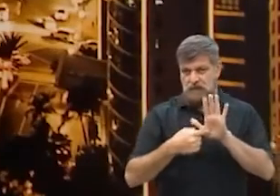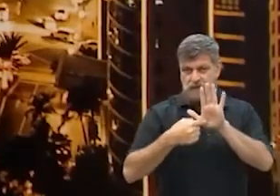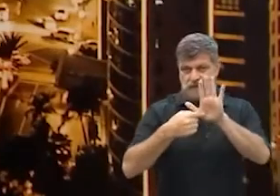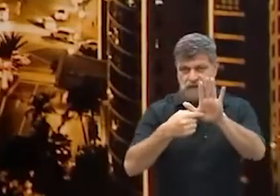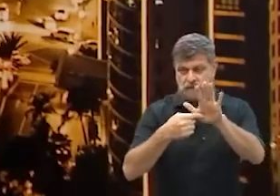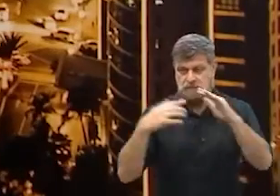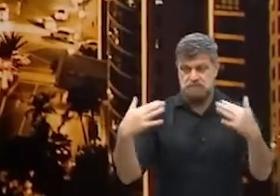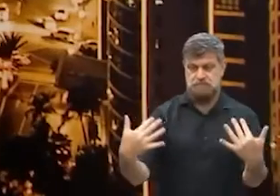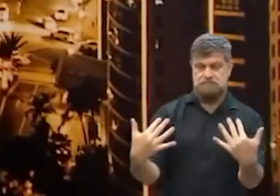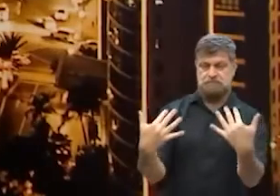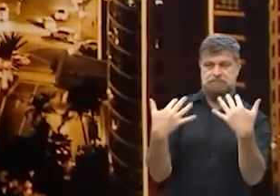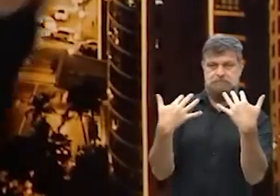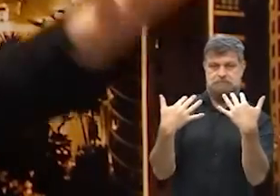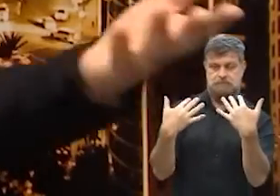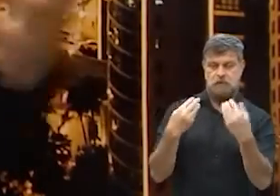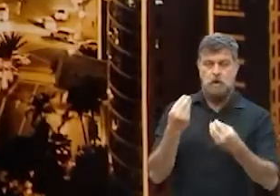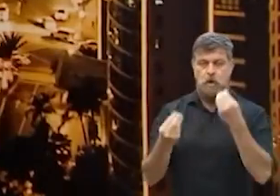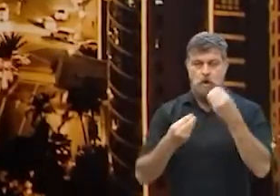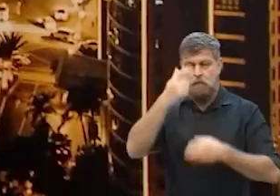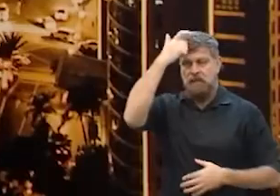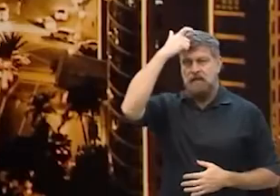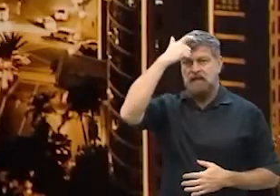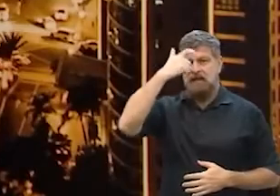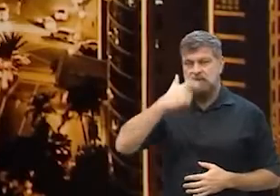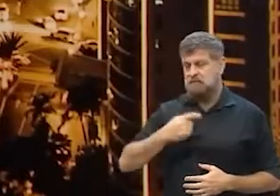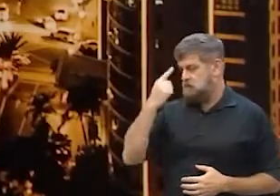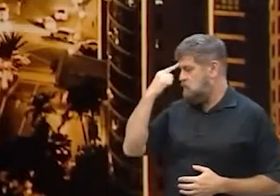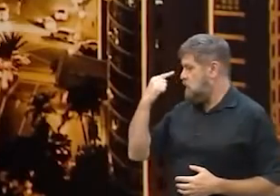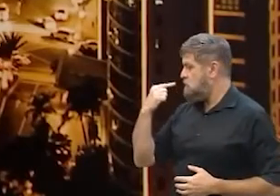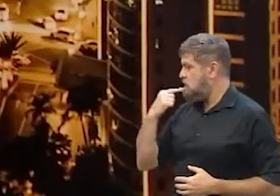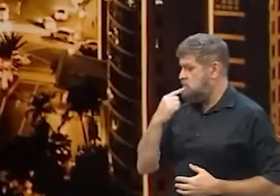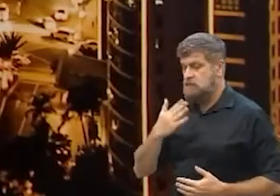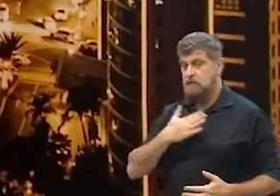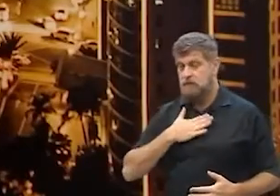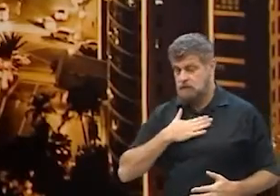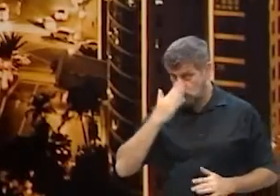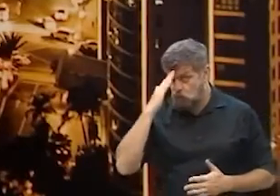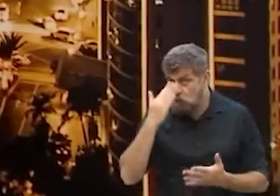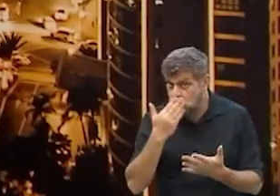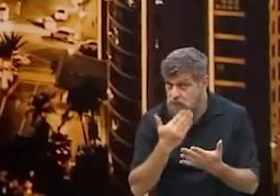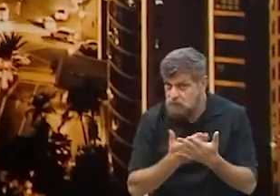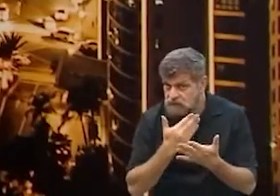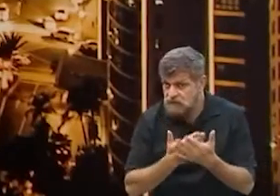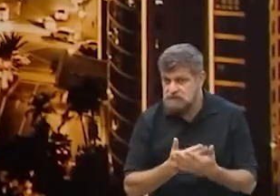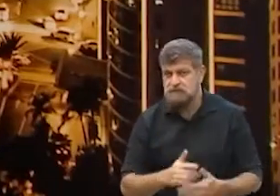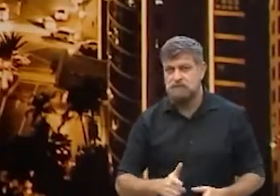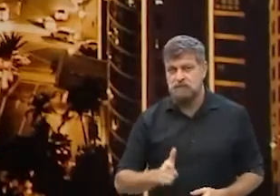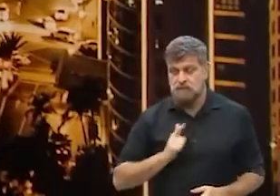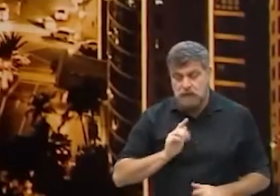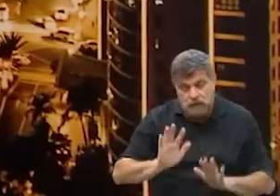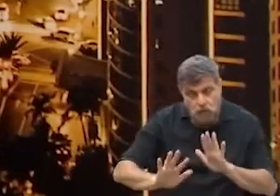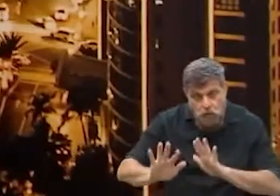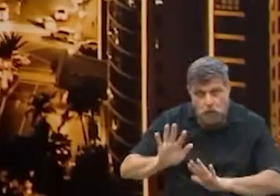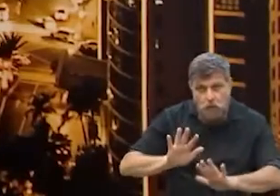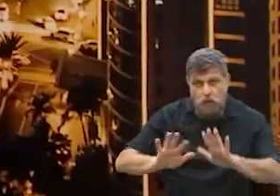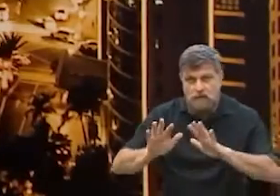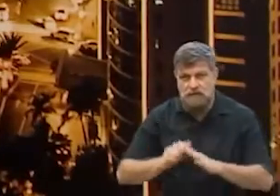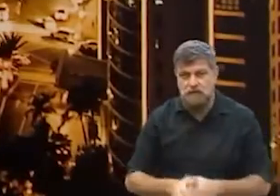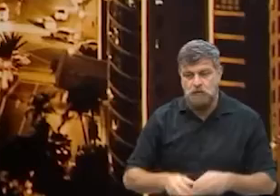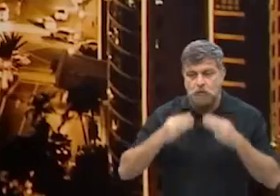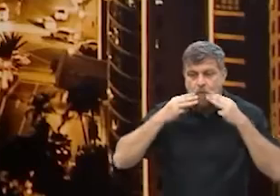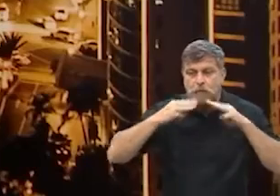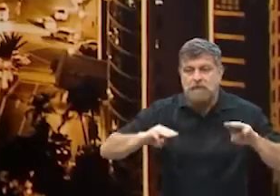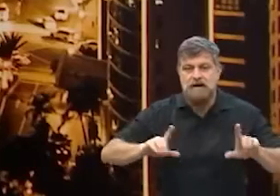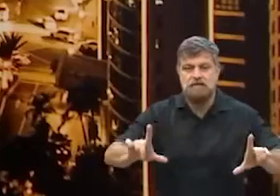na imagem que você vai transmitir para o seu cliente, questão de confiança, credibilidade. Então, você tem que tomar muito cuidado com o seu